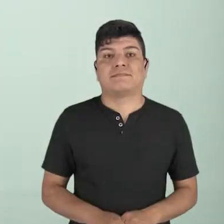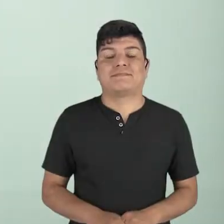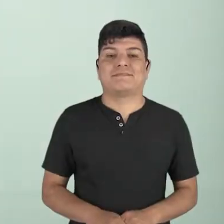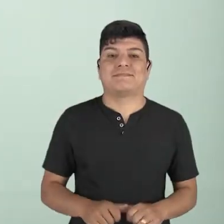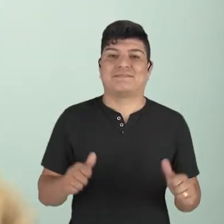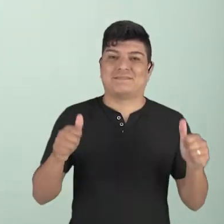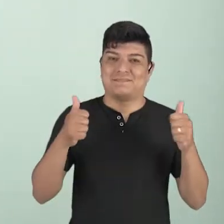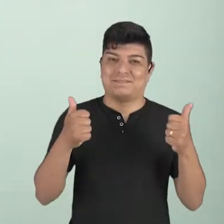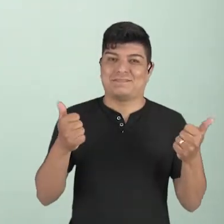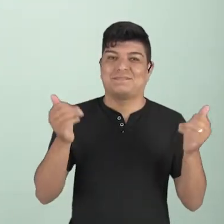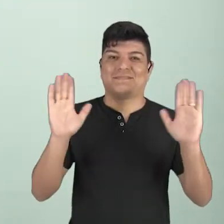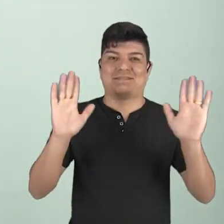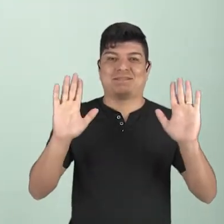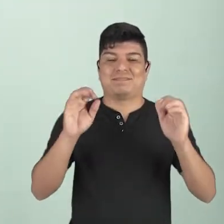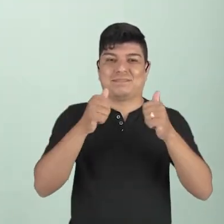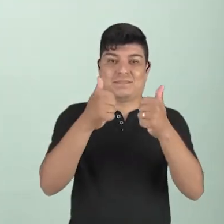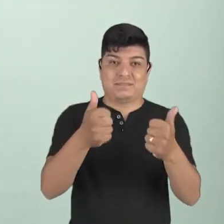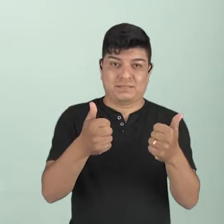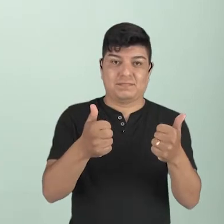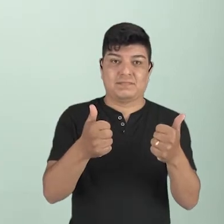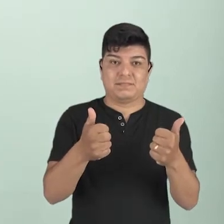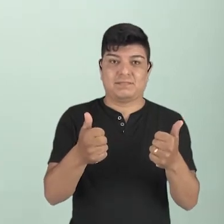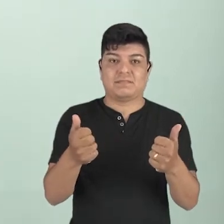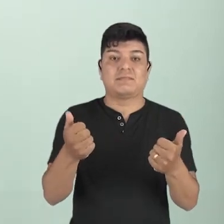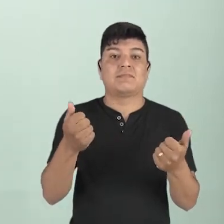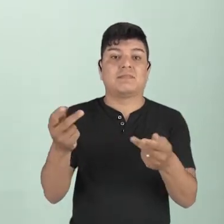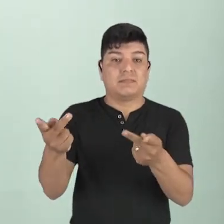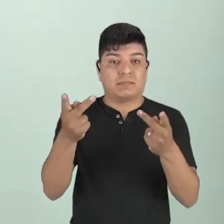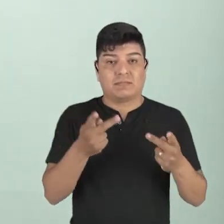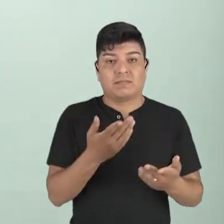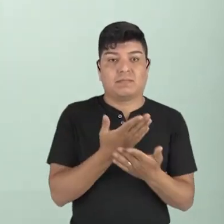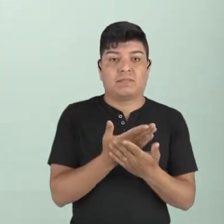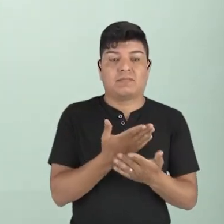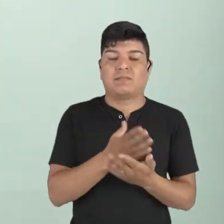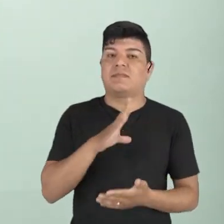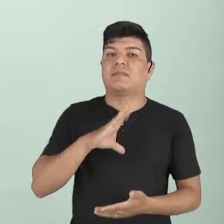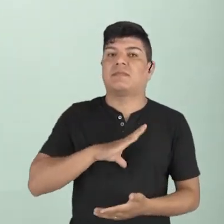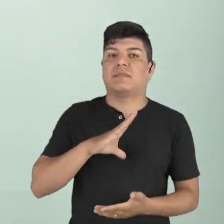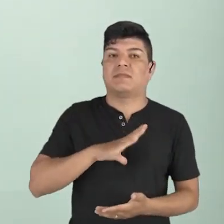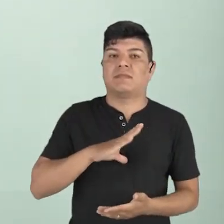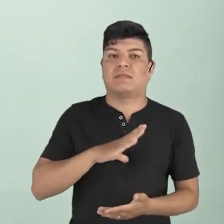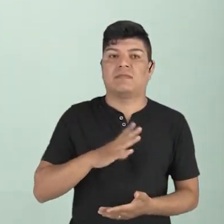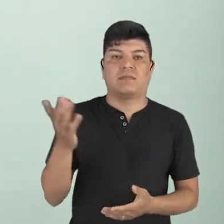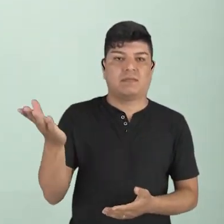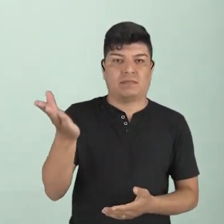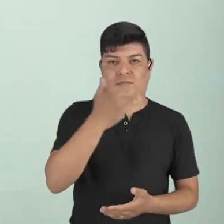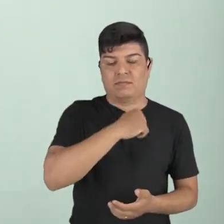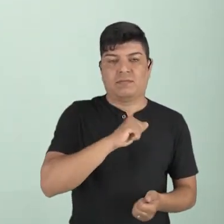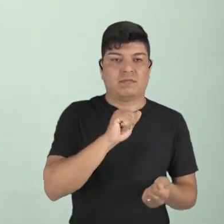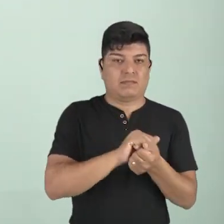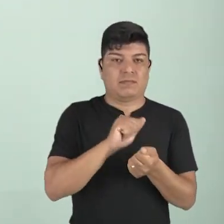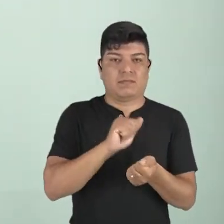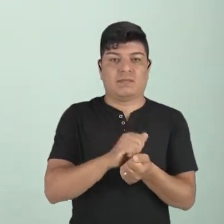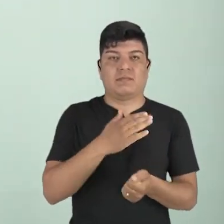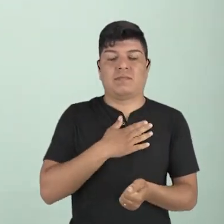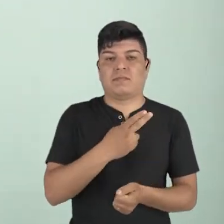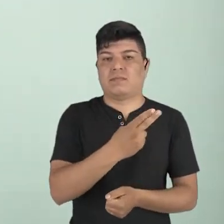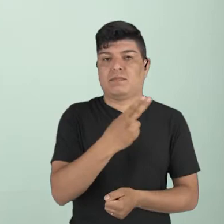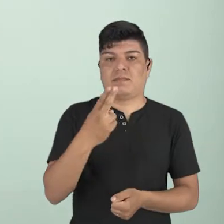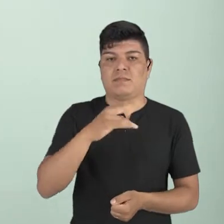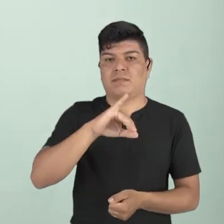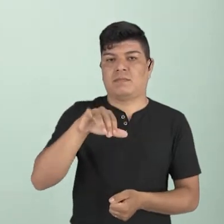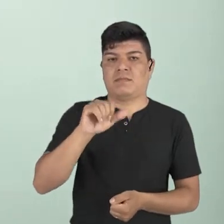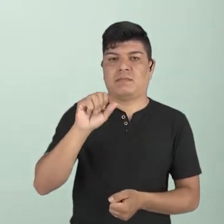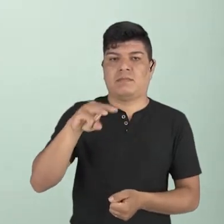o Olá galerinha tudo bem bem-vindos para mais uma aula de língua portuguesa Vamos lá comigo eu sou a Professora